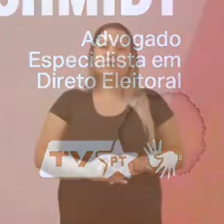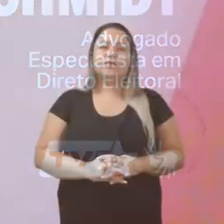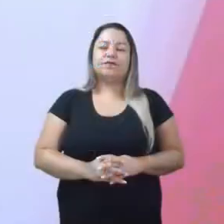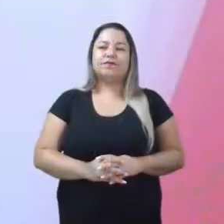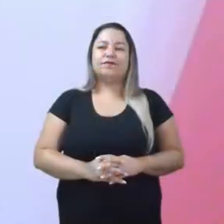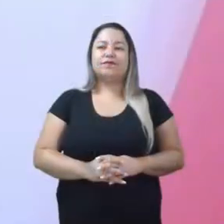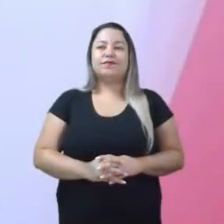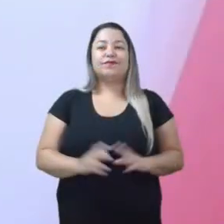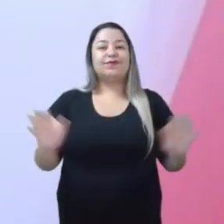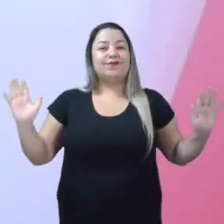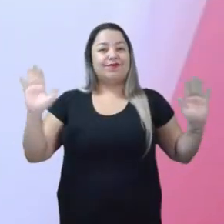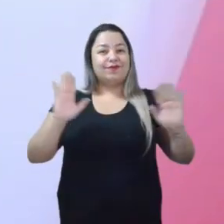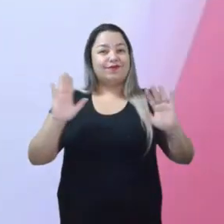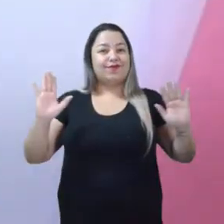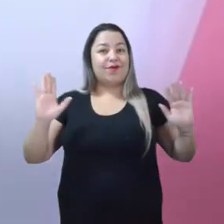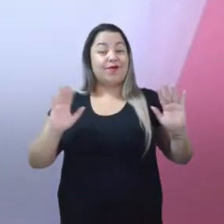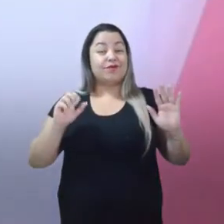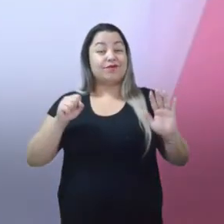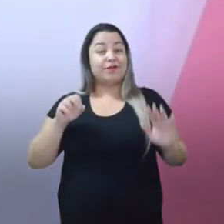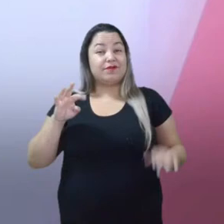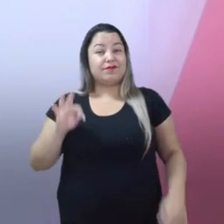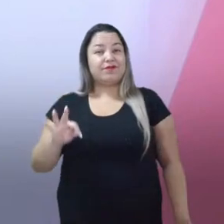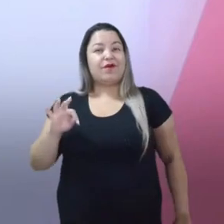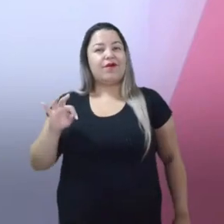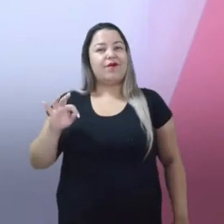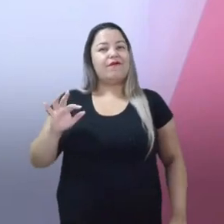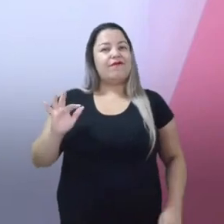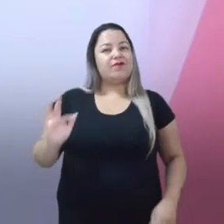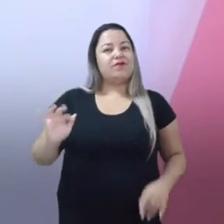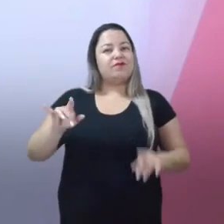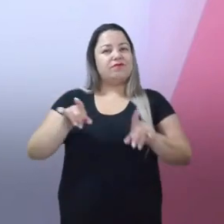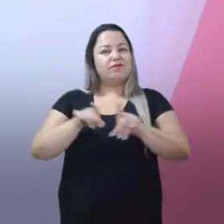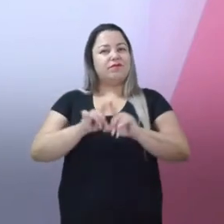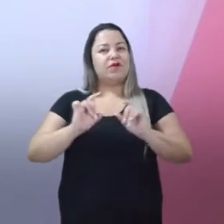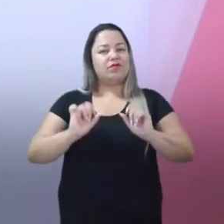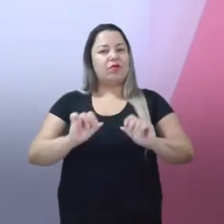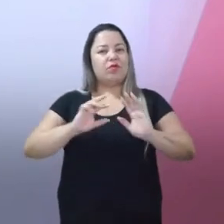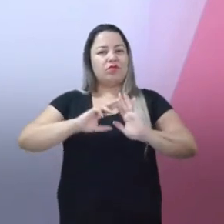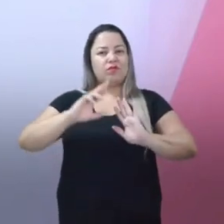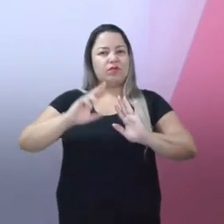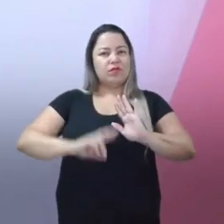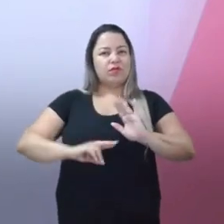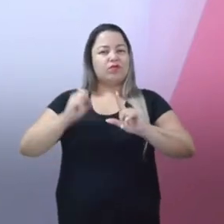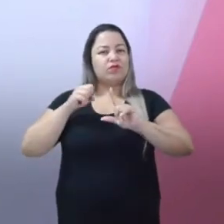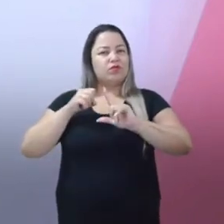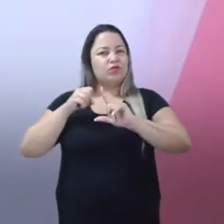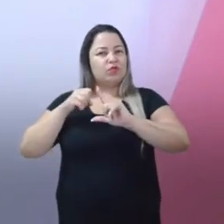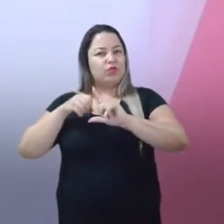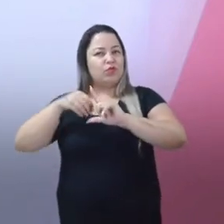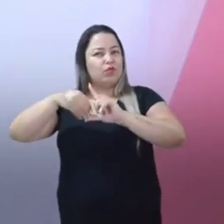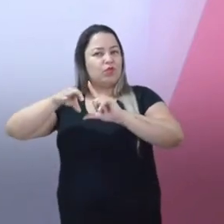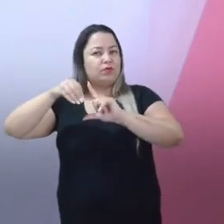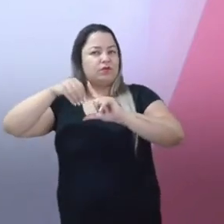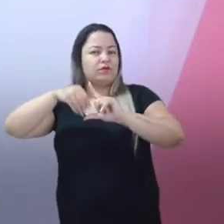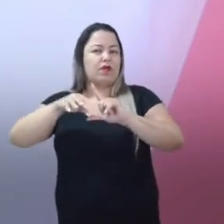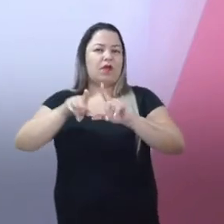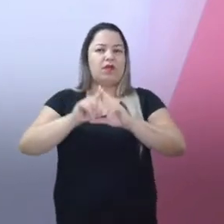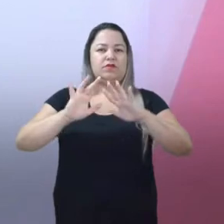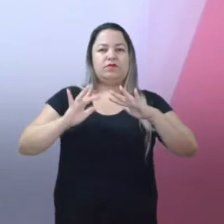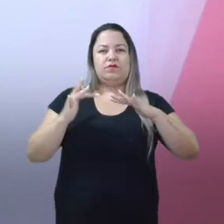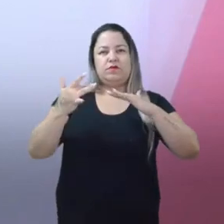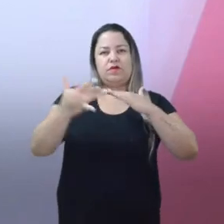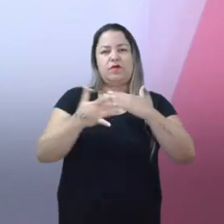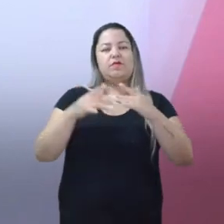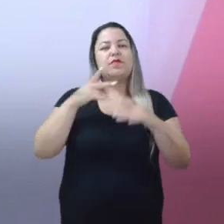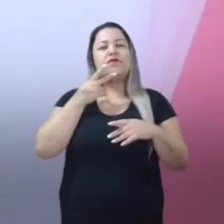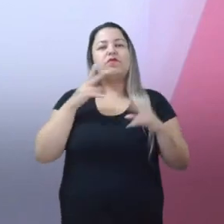Olá, o Supremo Tribunal Federal voltou a julgar a regulamentação sobre a publicação de conteúdos nas redes sociais. E para falar